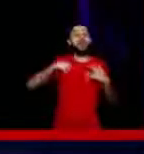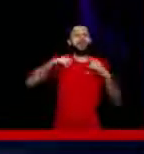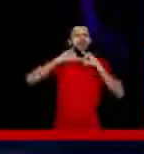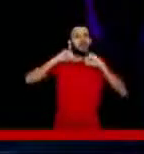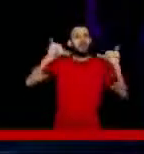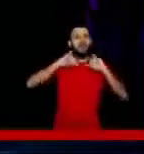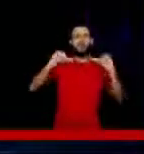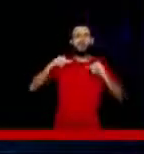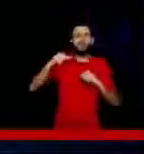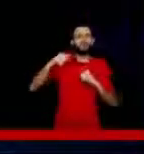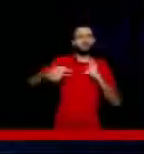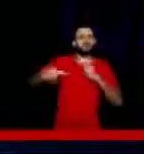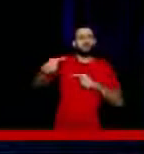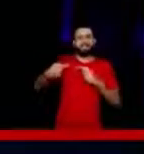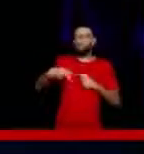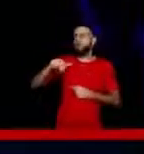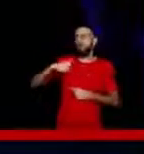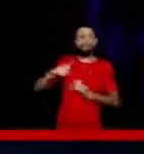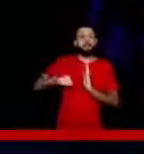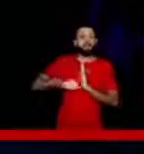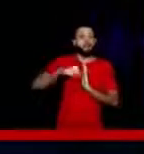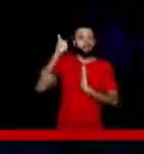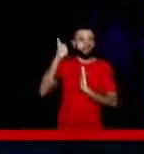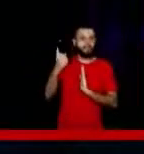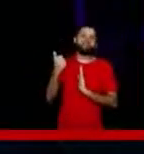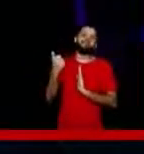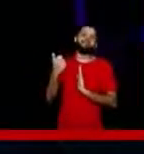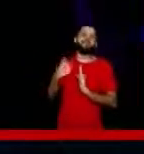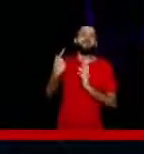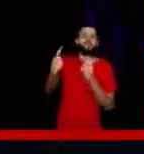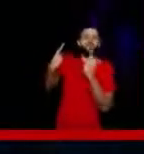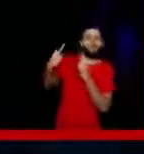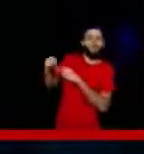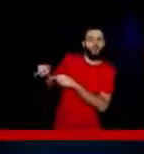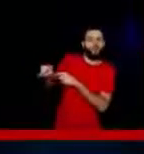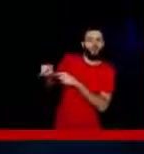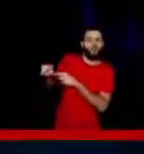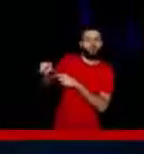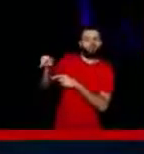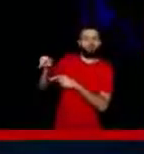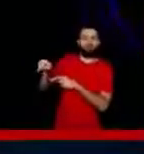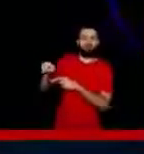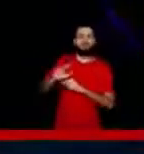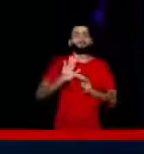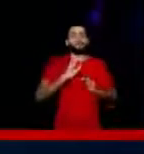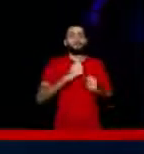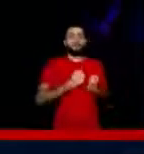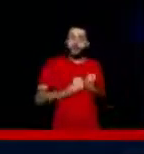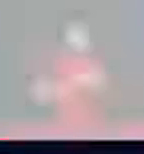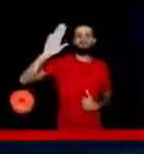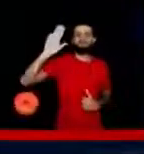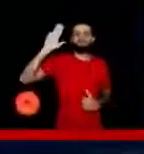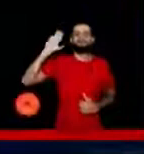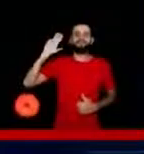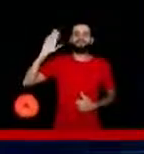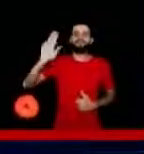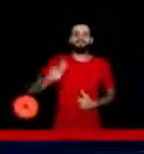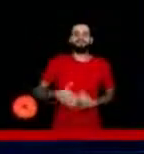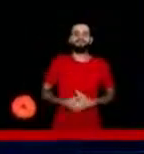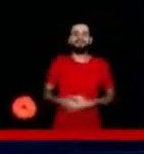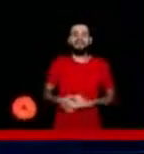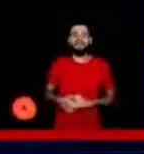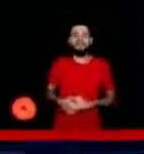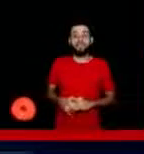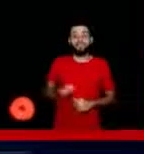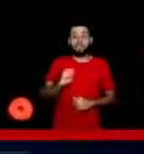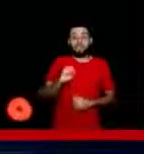tem que ser bem utilizado, não pode ser de forma nenhuma utilizada para atividade político-partidária. Falo, né, Claudio, não vi qual foi